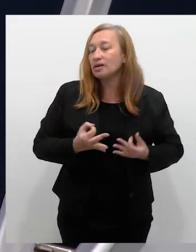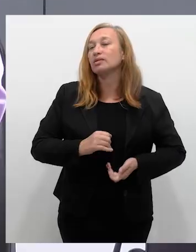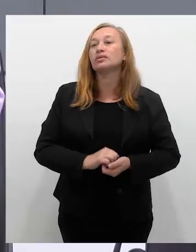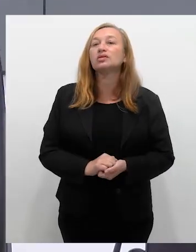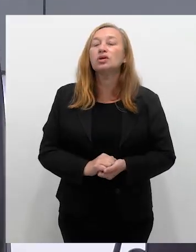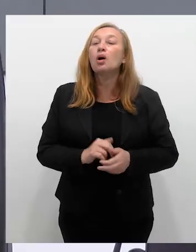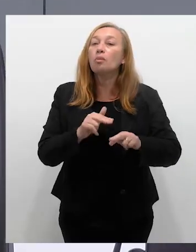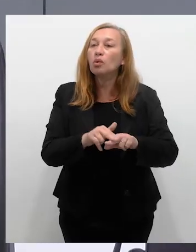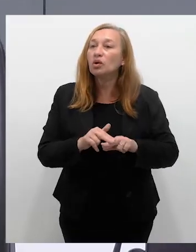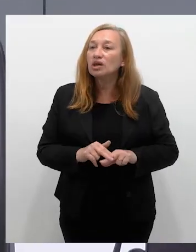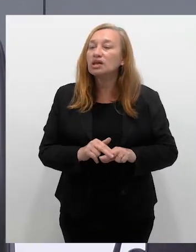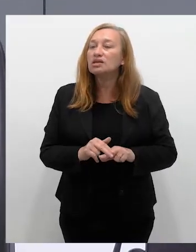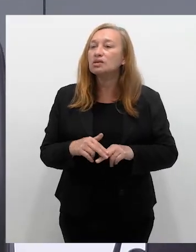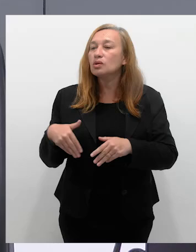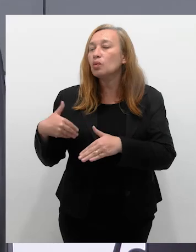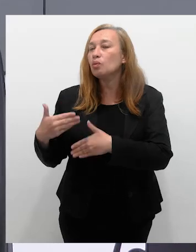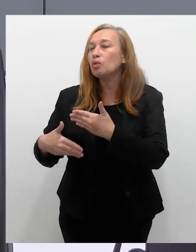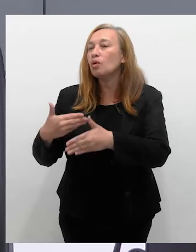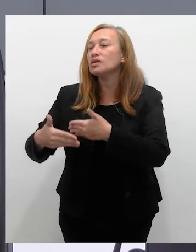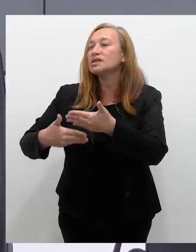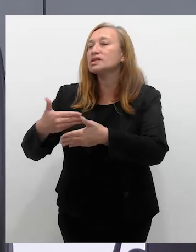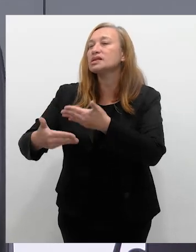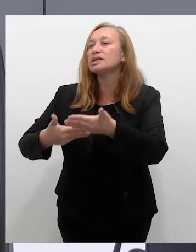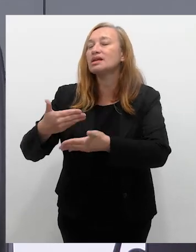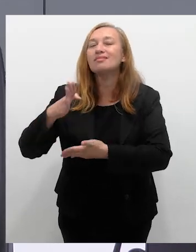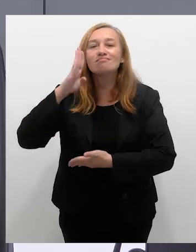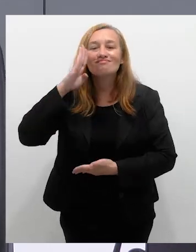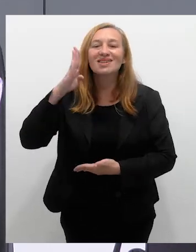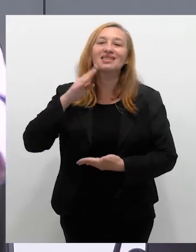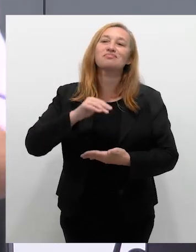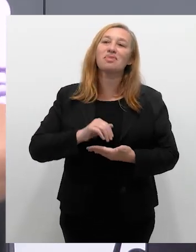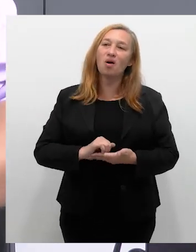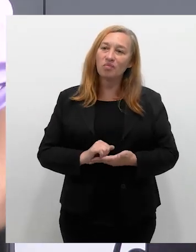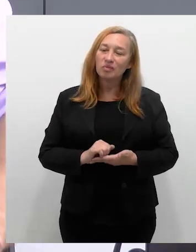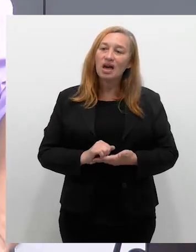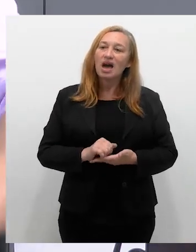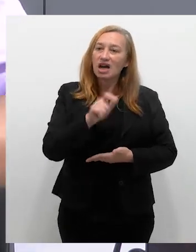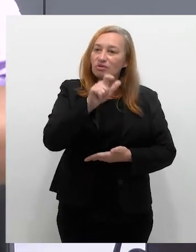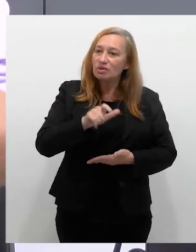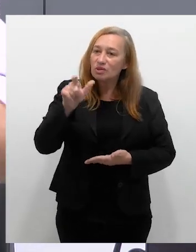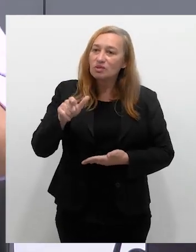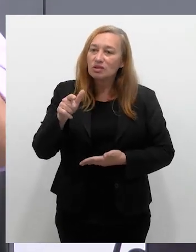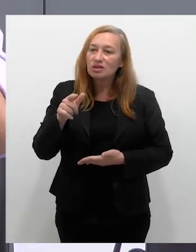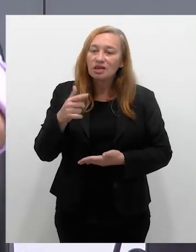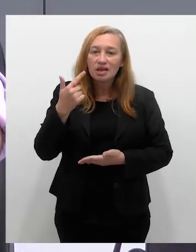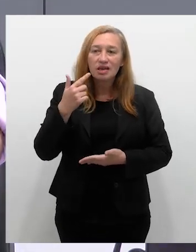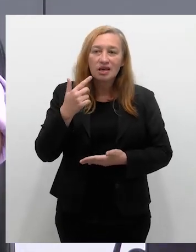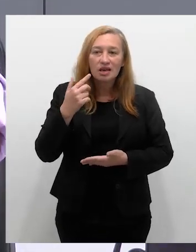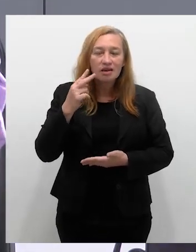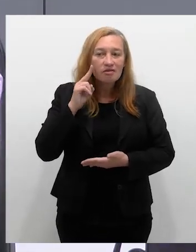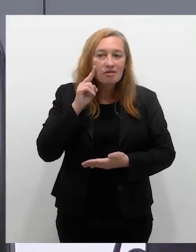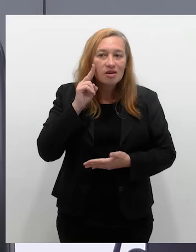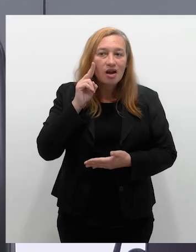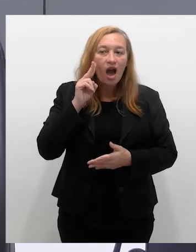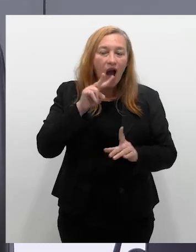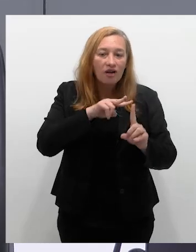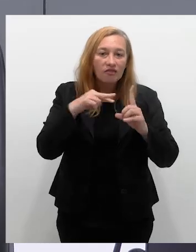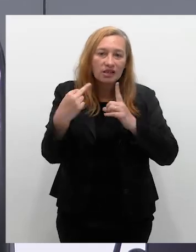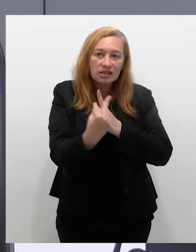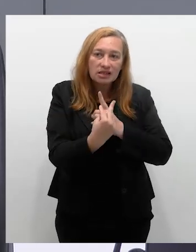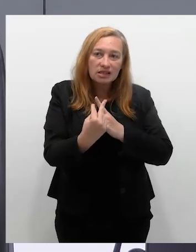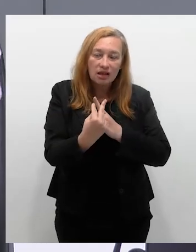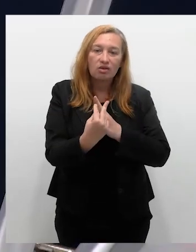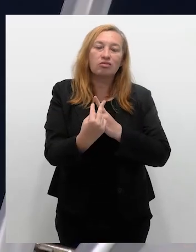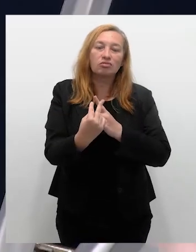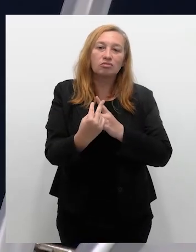Perfeito. E por isso, então, que o processo ele é fundamental. As pessoas têm que olhar com mais importância para o processo.